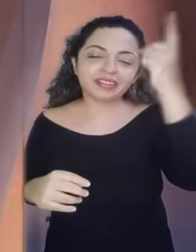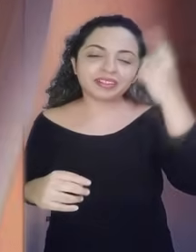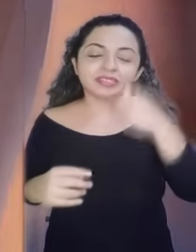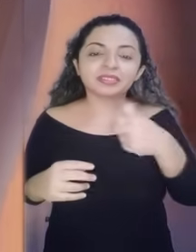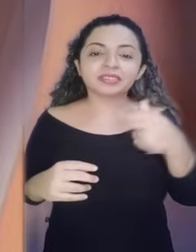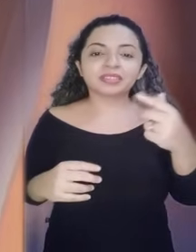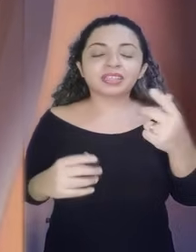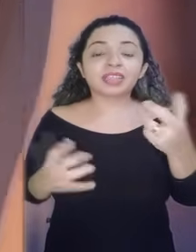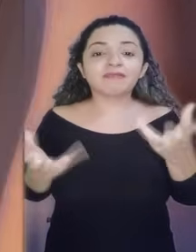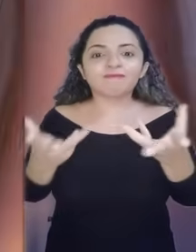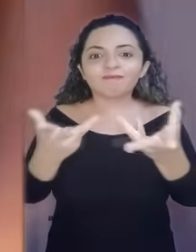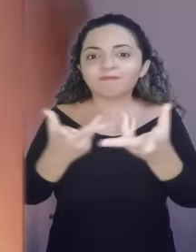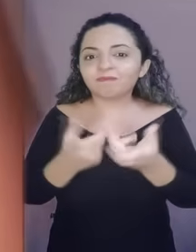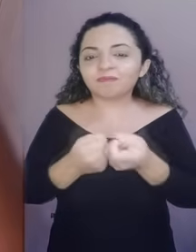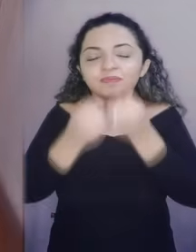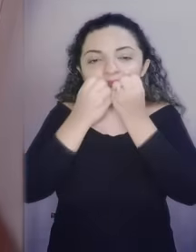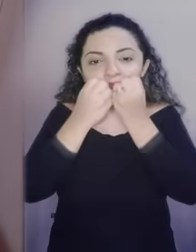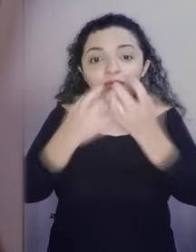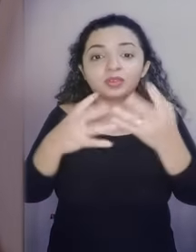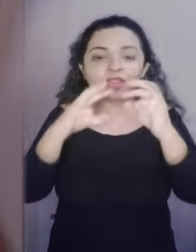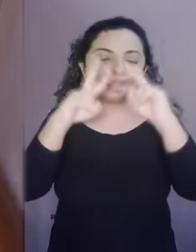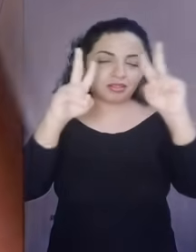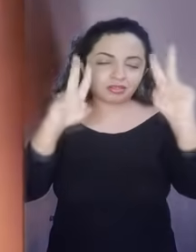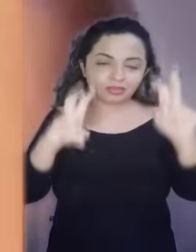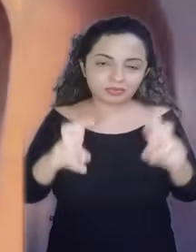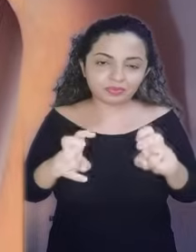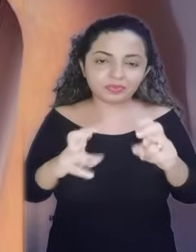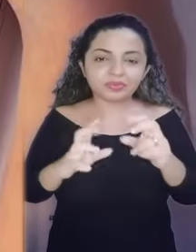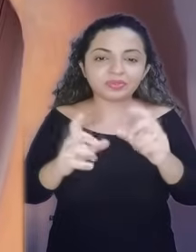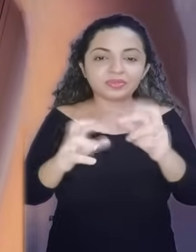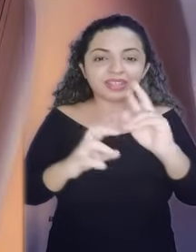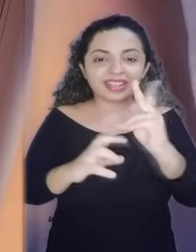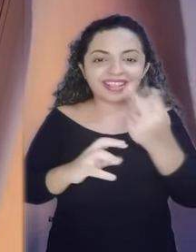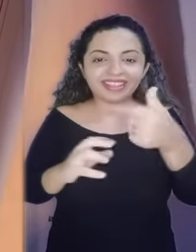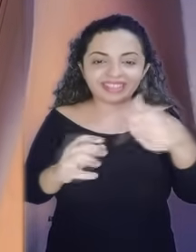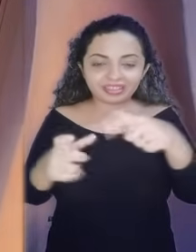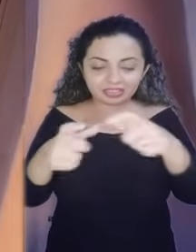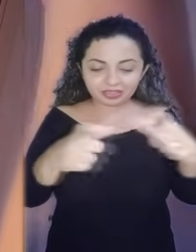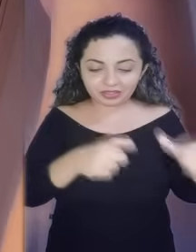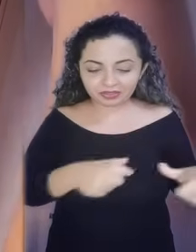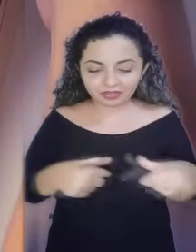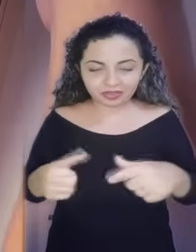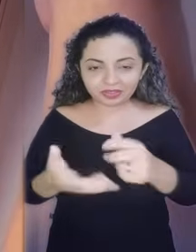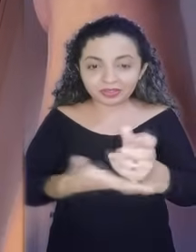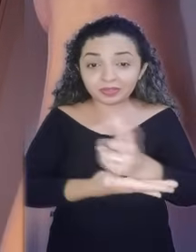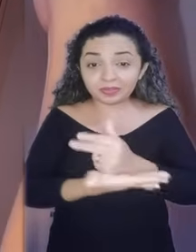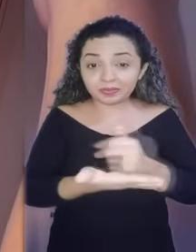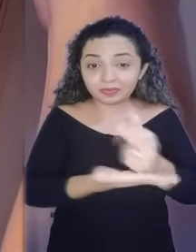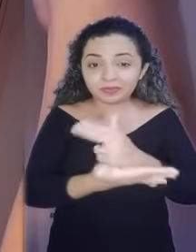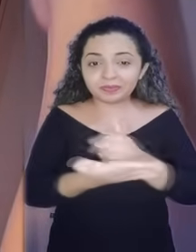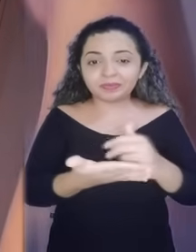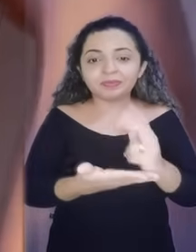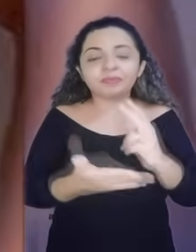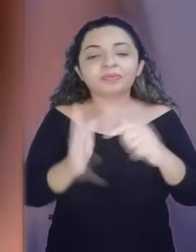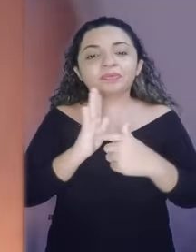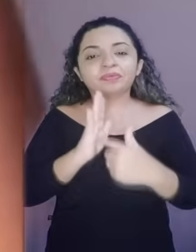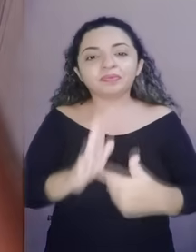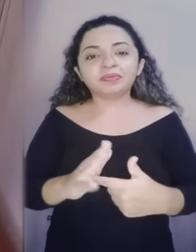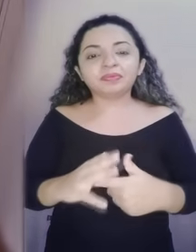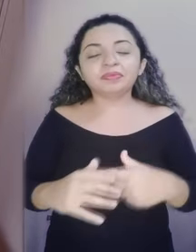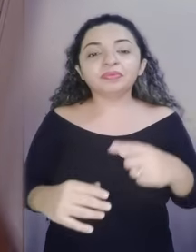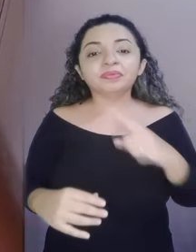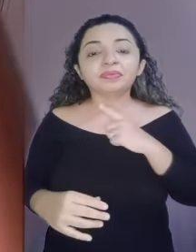pequenas passagens, em pequenas vinhetas, tipos que às vezes ficam até tão esquecidos que viram verdadeiros fantasmas dentro de